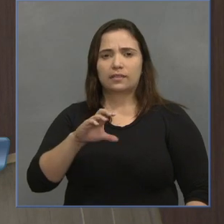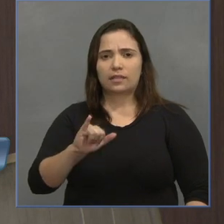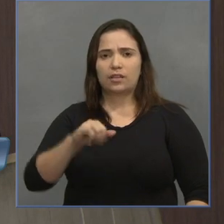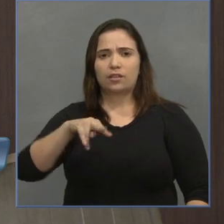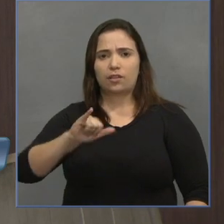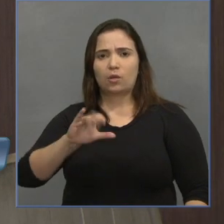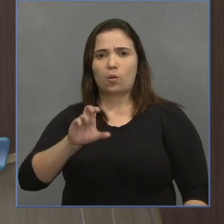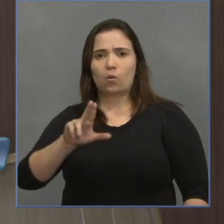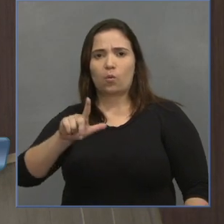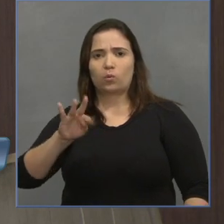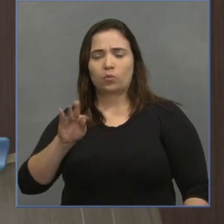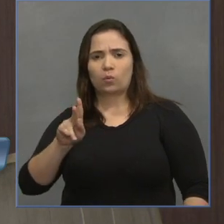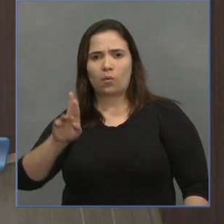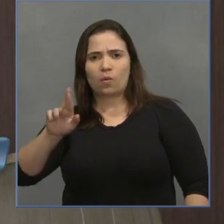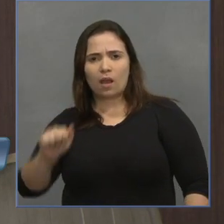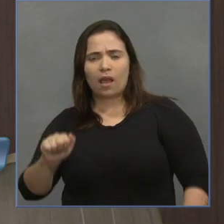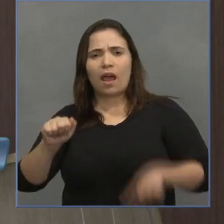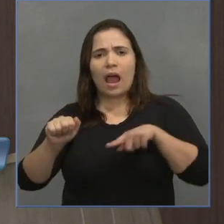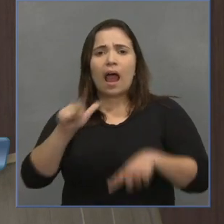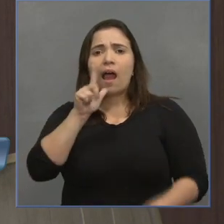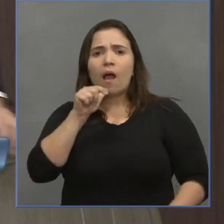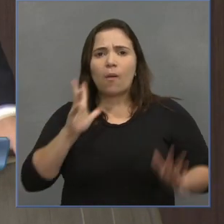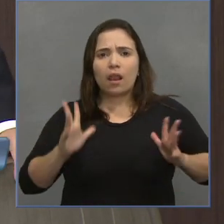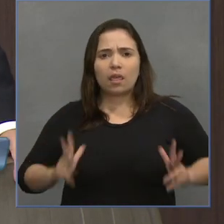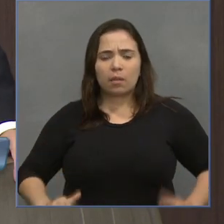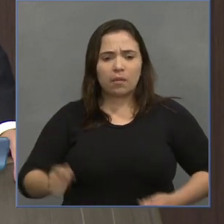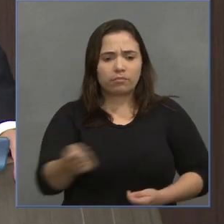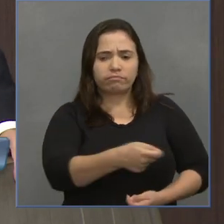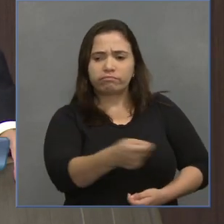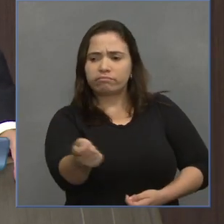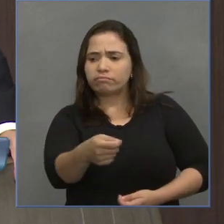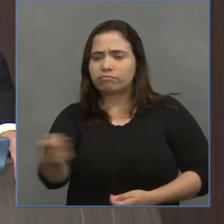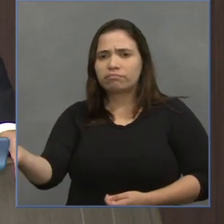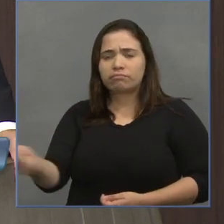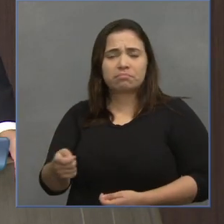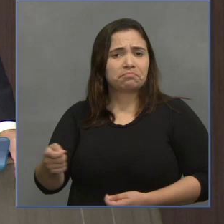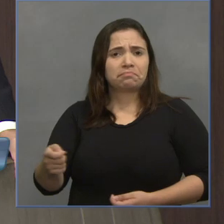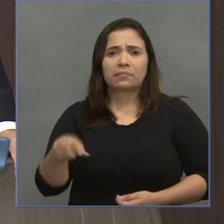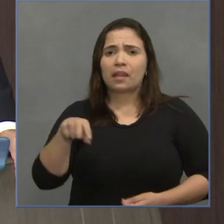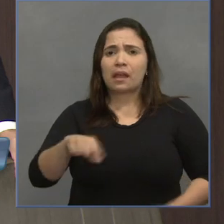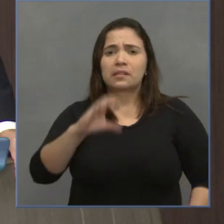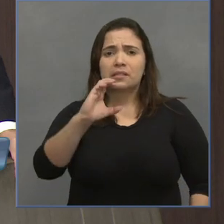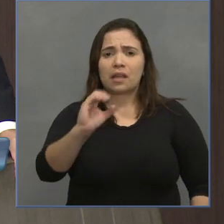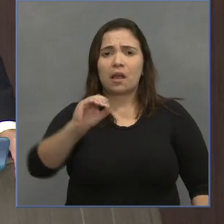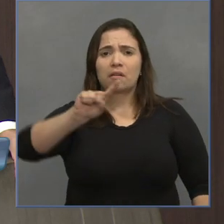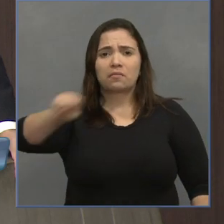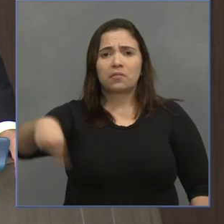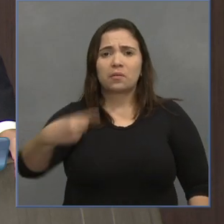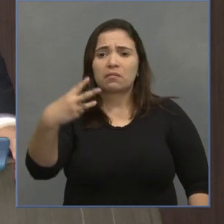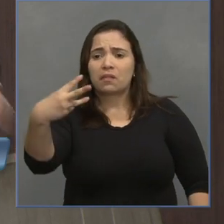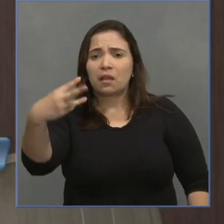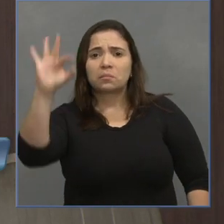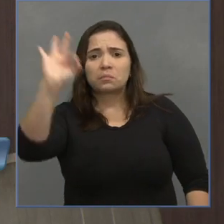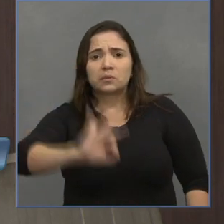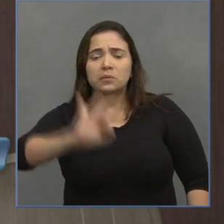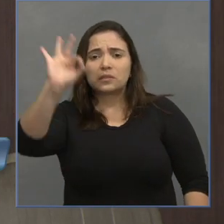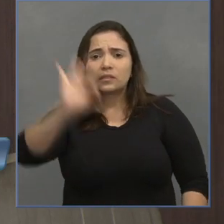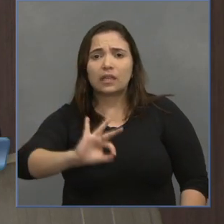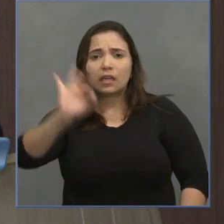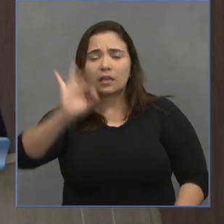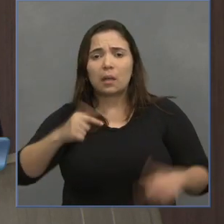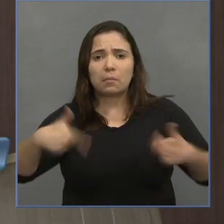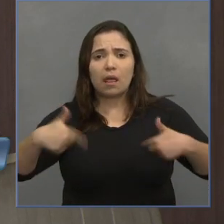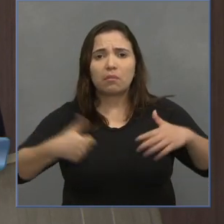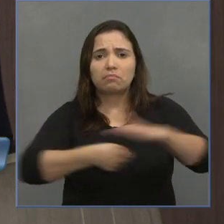fazer carcinicultura com água doce, a carcinicultura produz 0,3 emprego por hectare, e você gasta